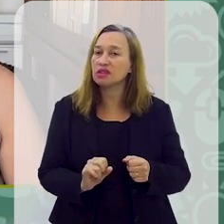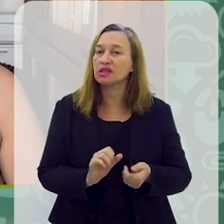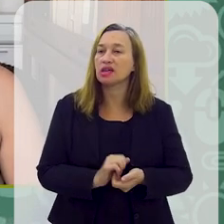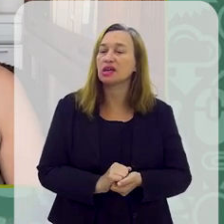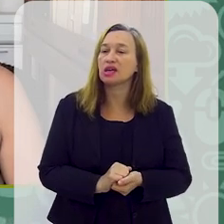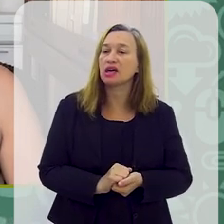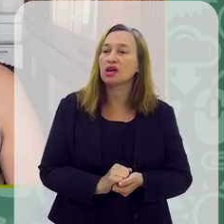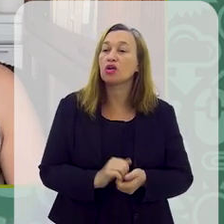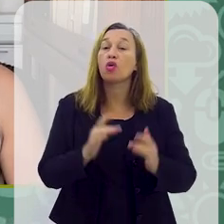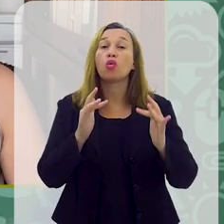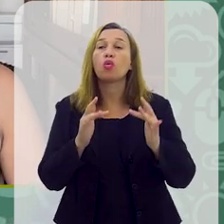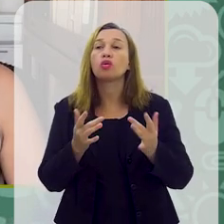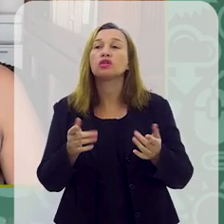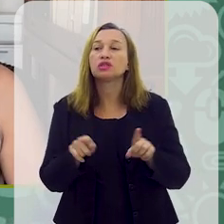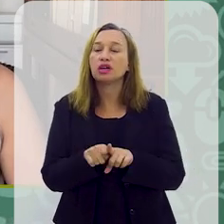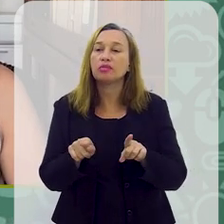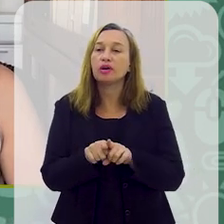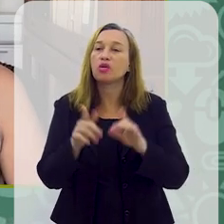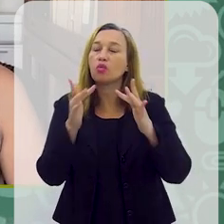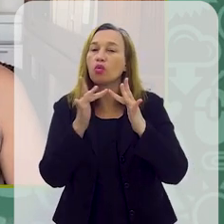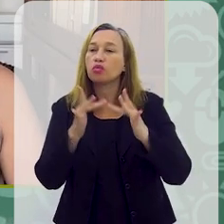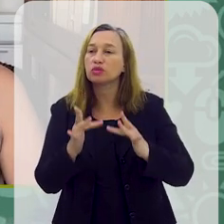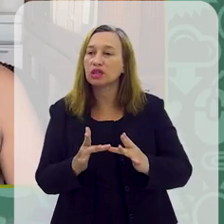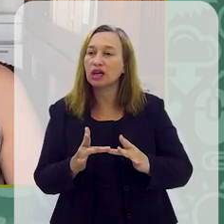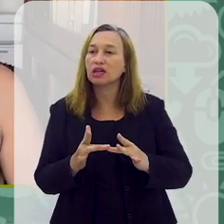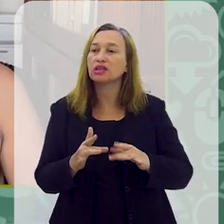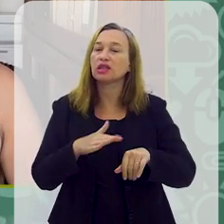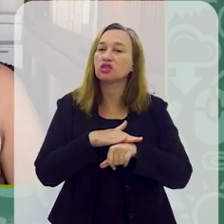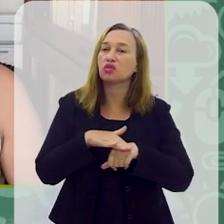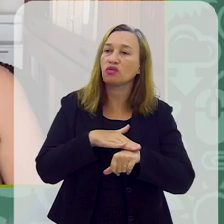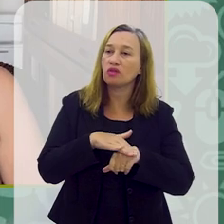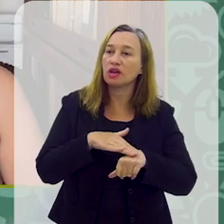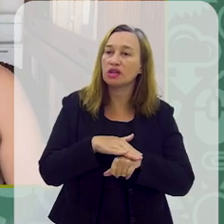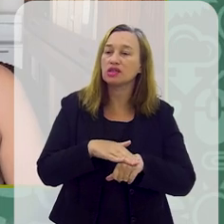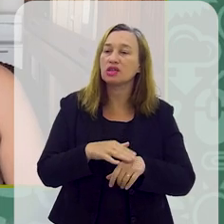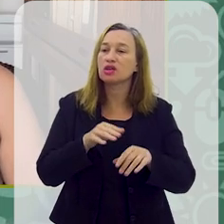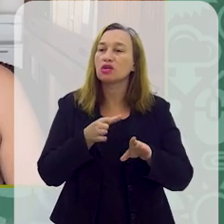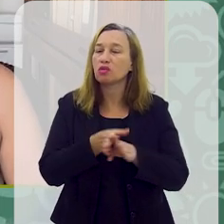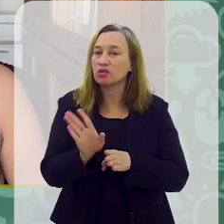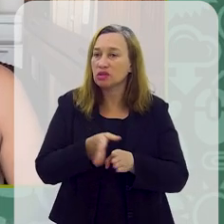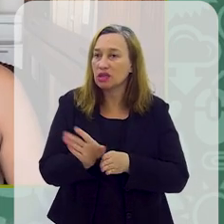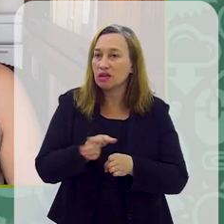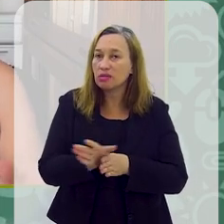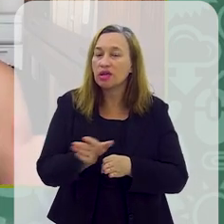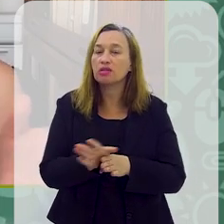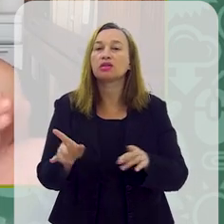ser usado, como os contatos que são feitos, como orientação.